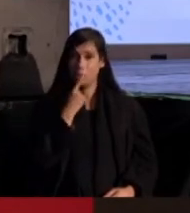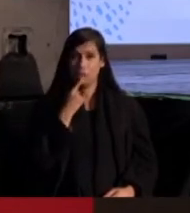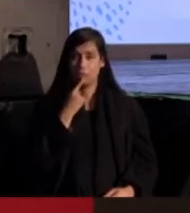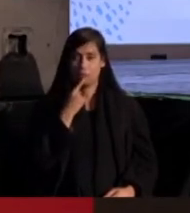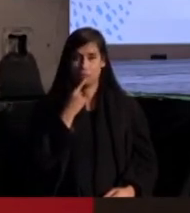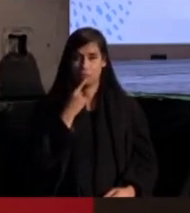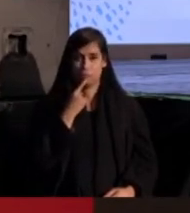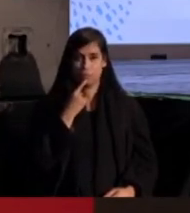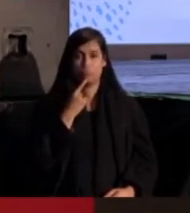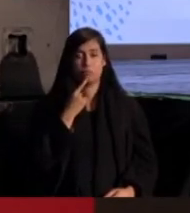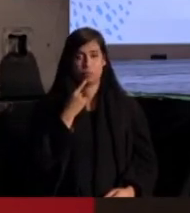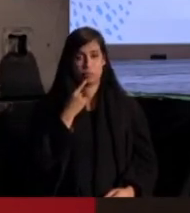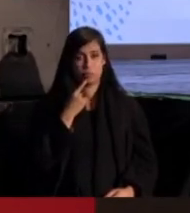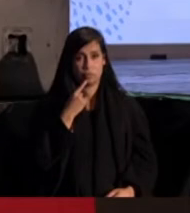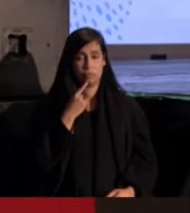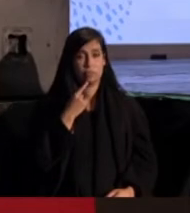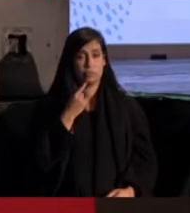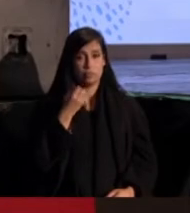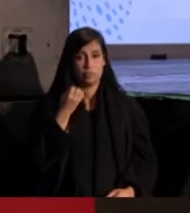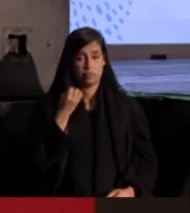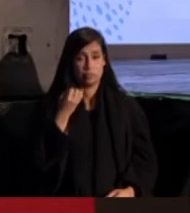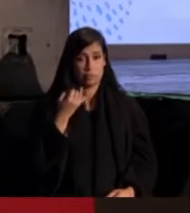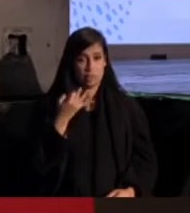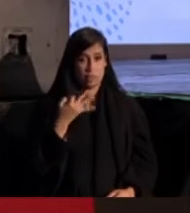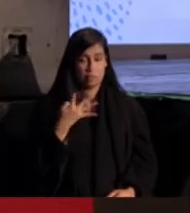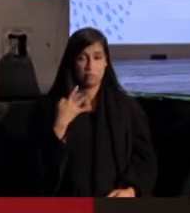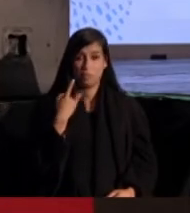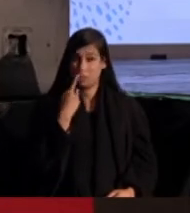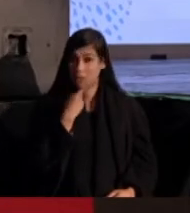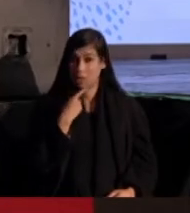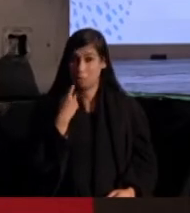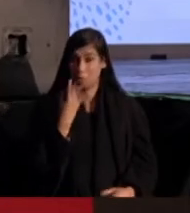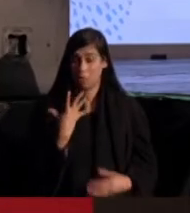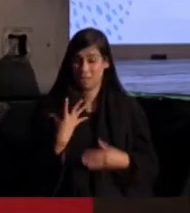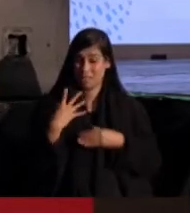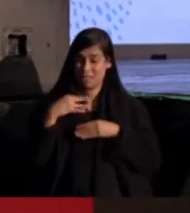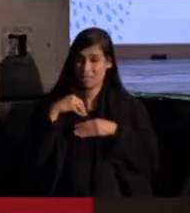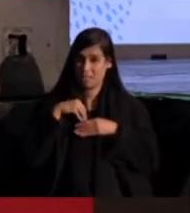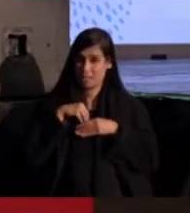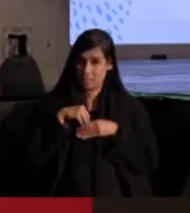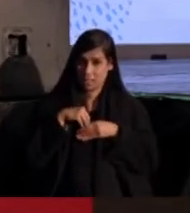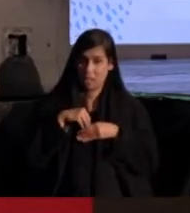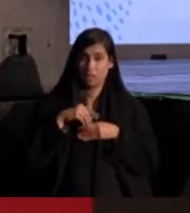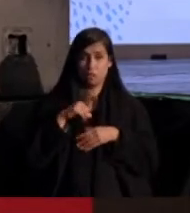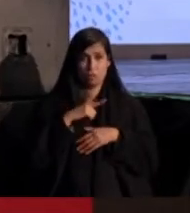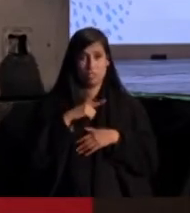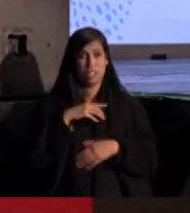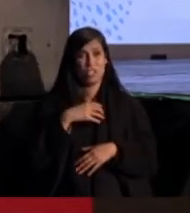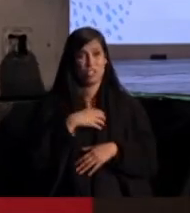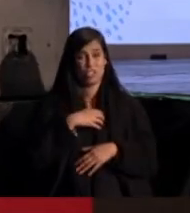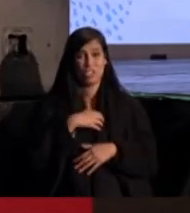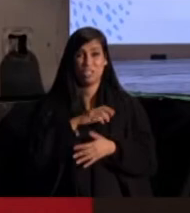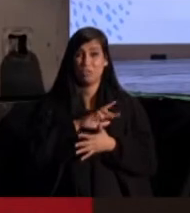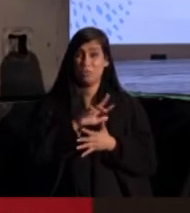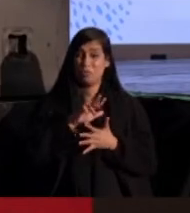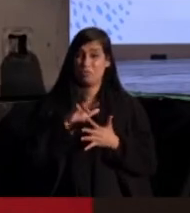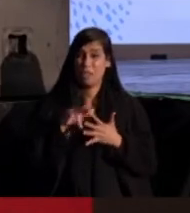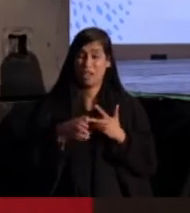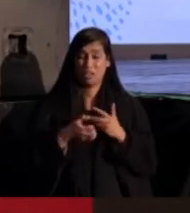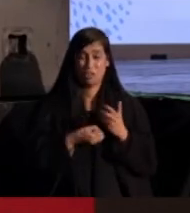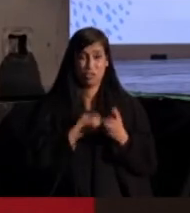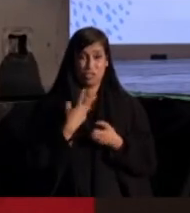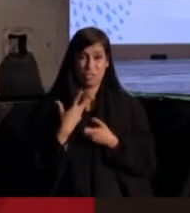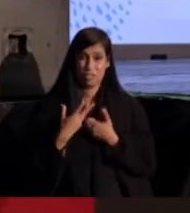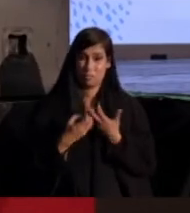desta boca que abriga no seu interior muitas formas, Foucault vai dizer, né? Há muitas